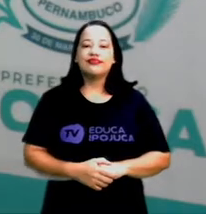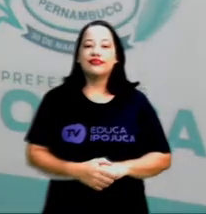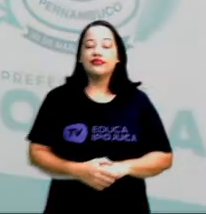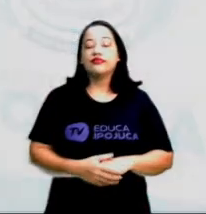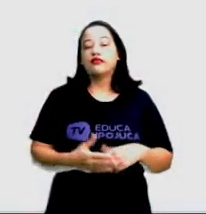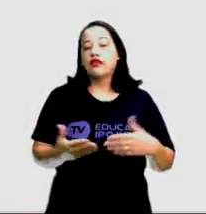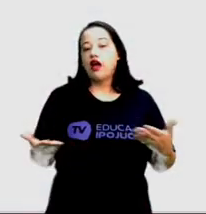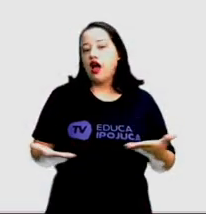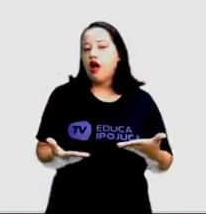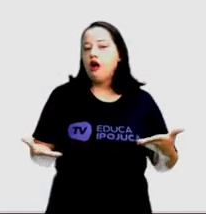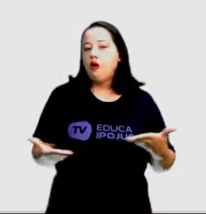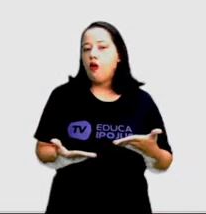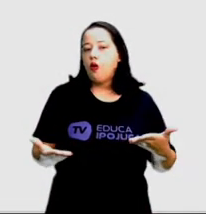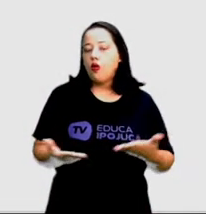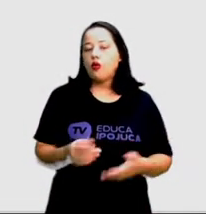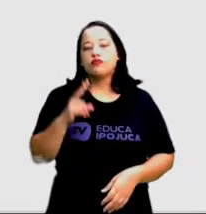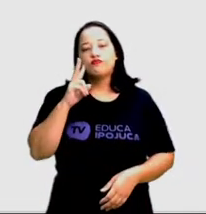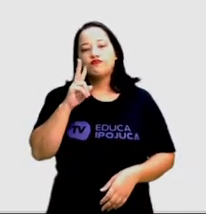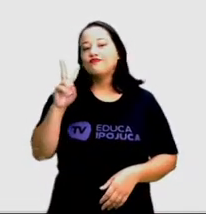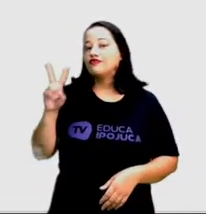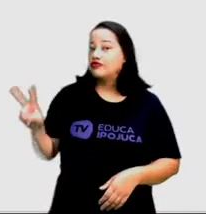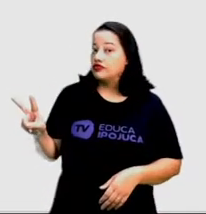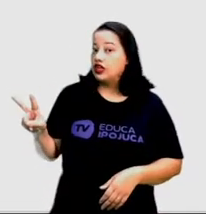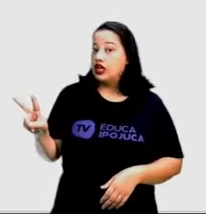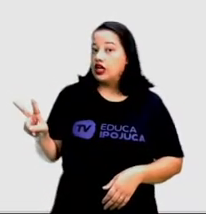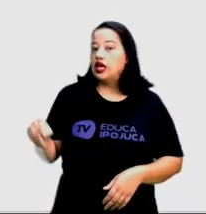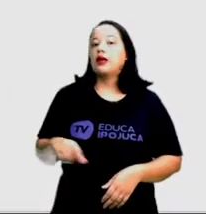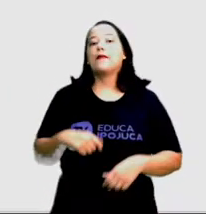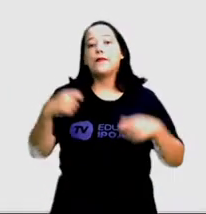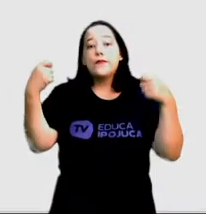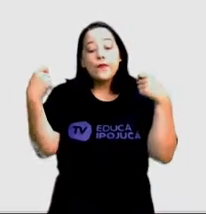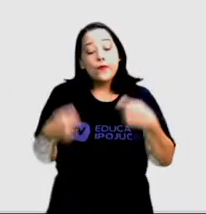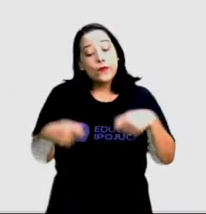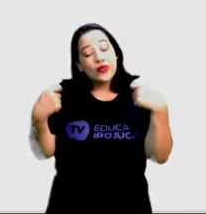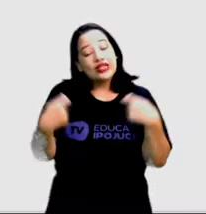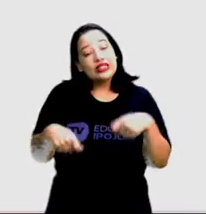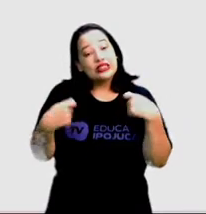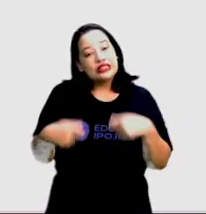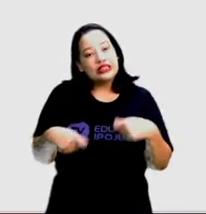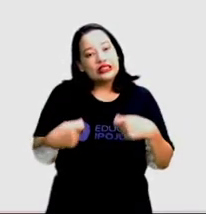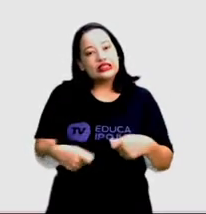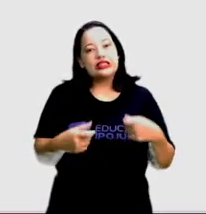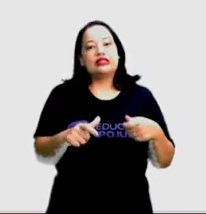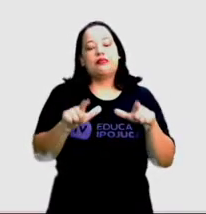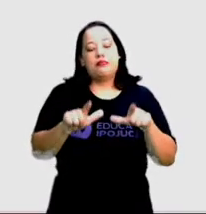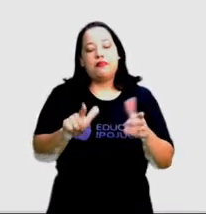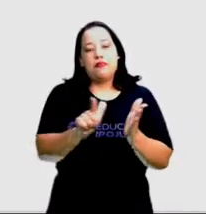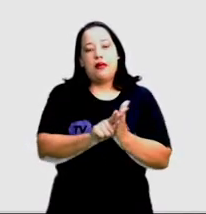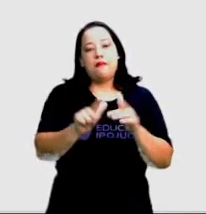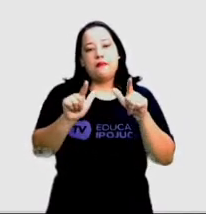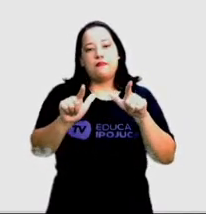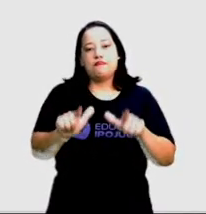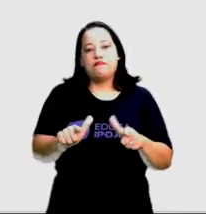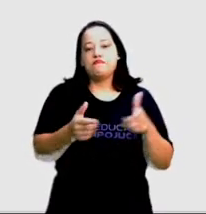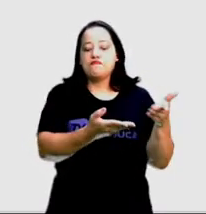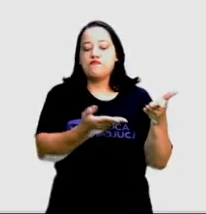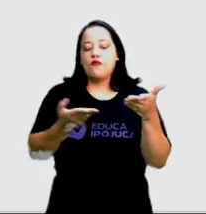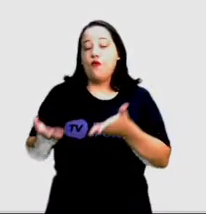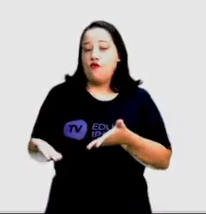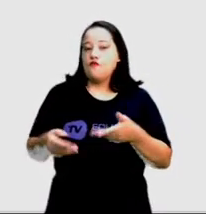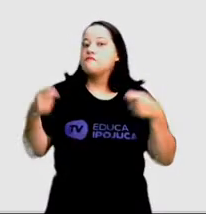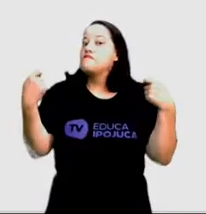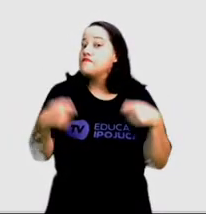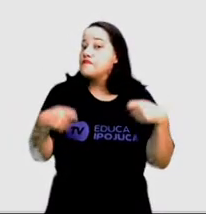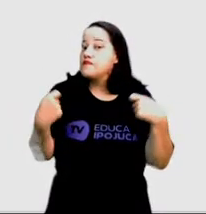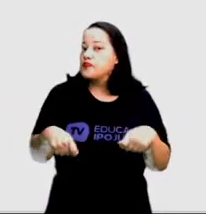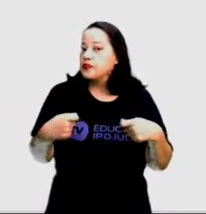Bom, vamos ver agora o que não pode faltar em um convite de forma alguma. Então, presta bastante